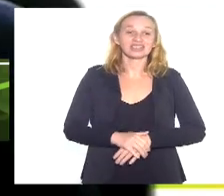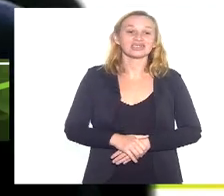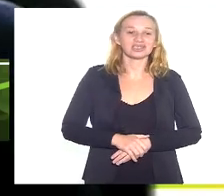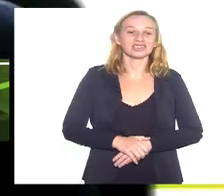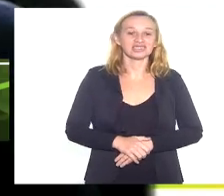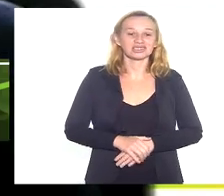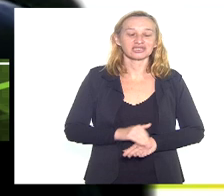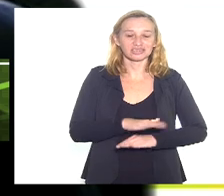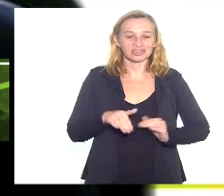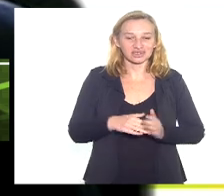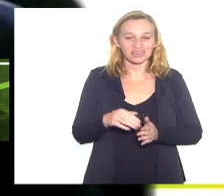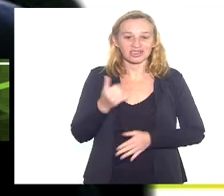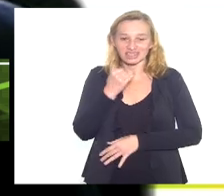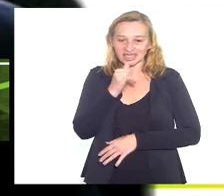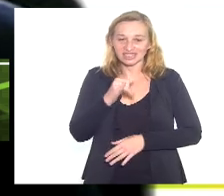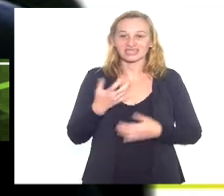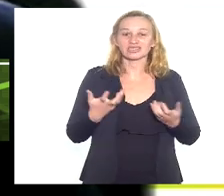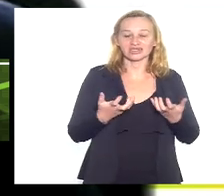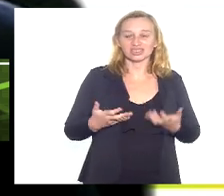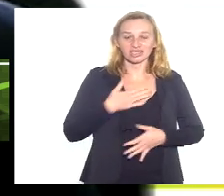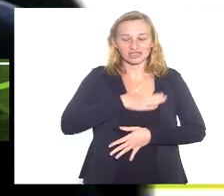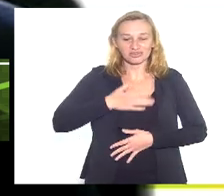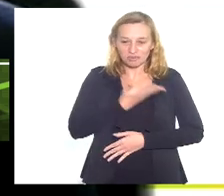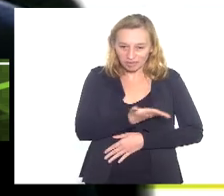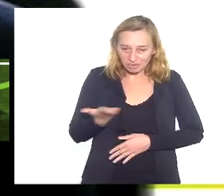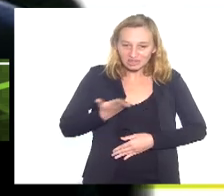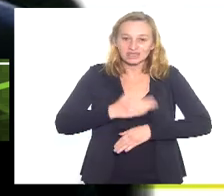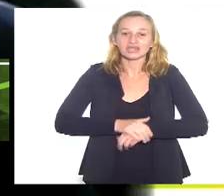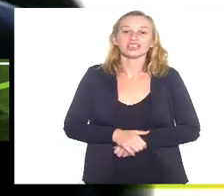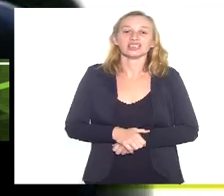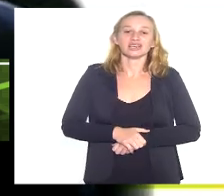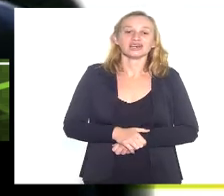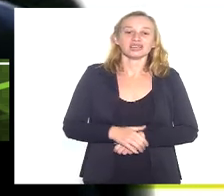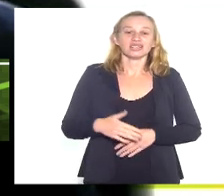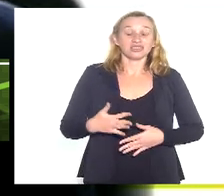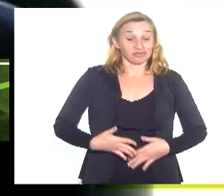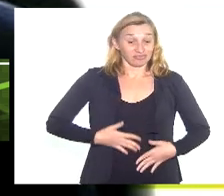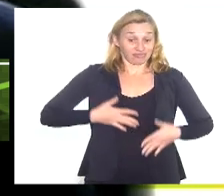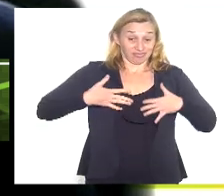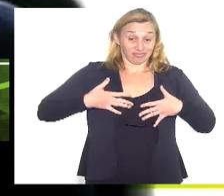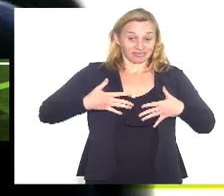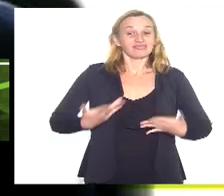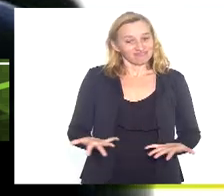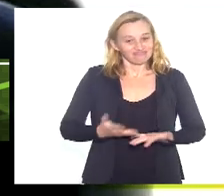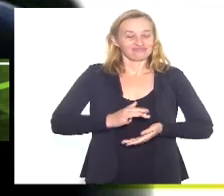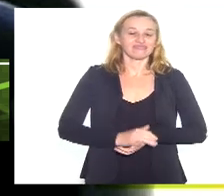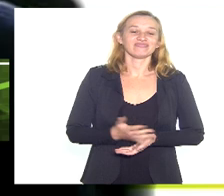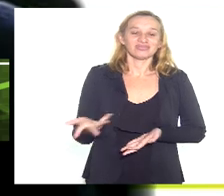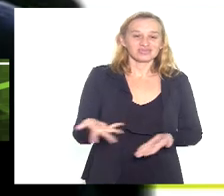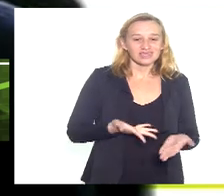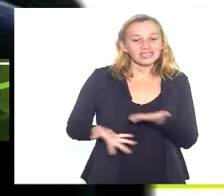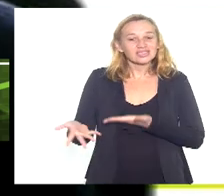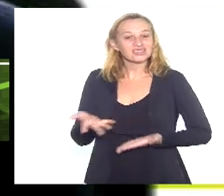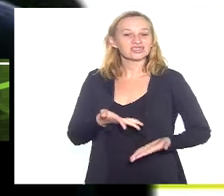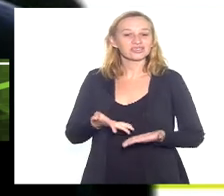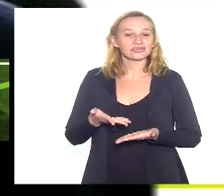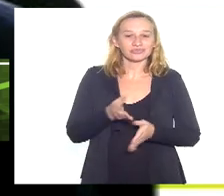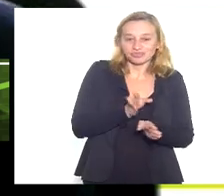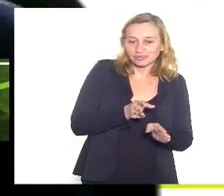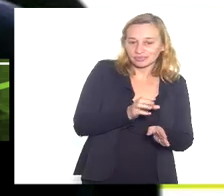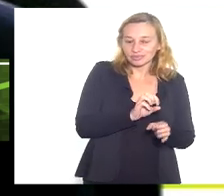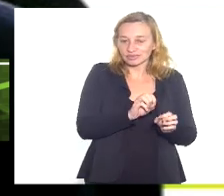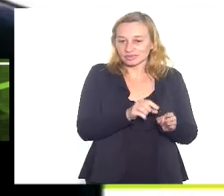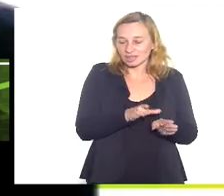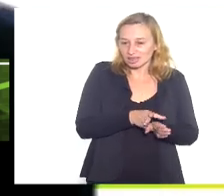Gostaria de informá-los que para nós é um prazer poder participar e auxiliar na